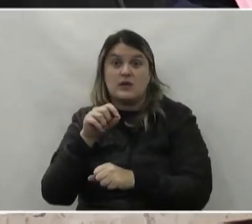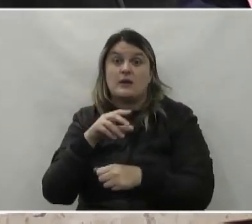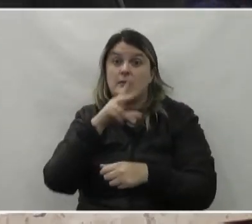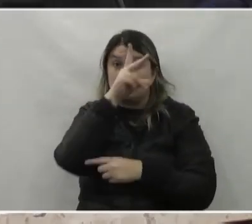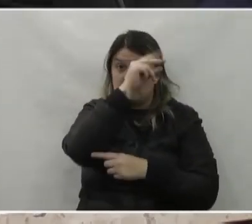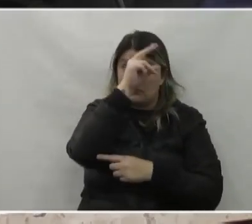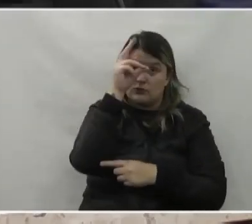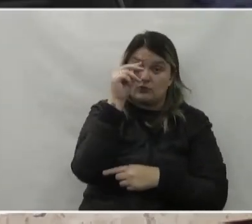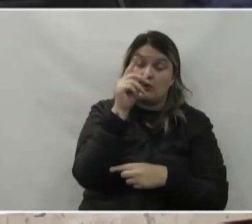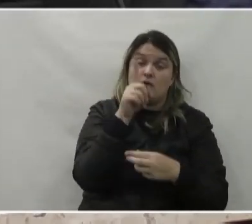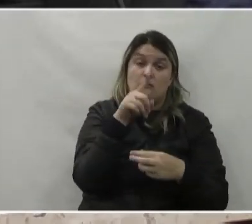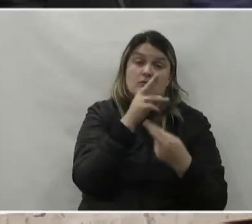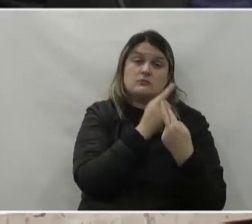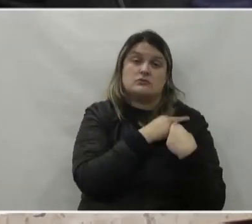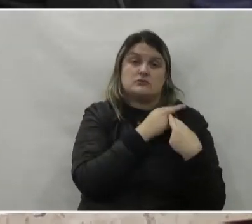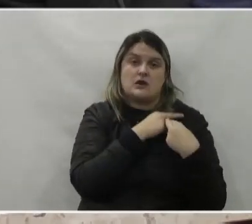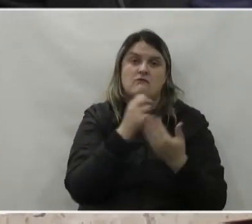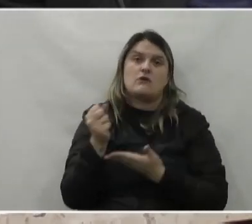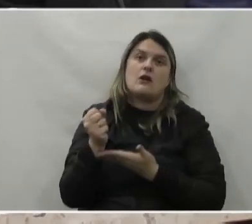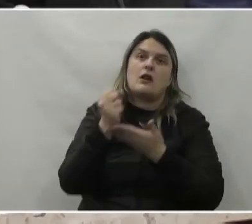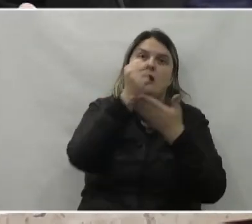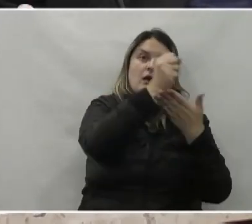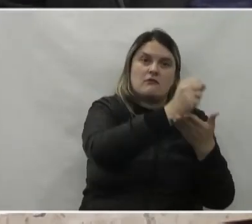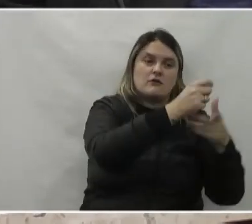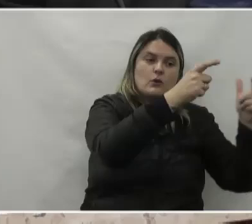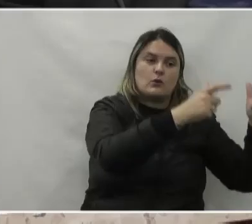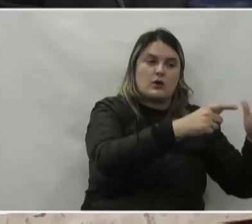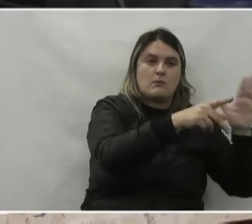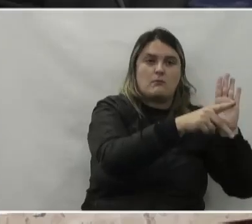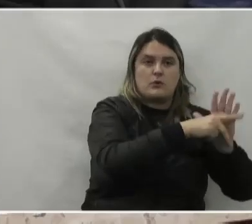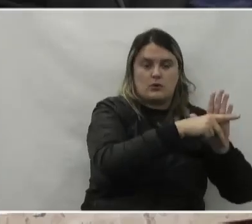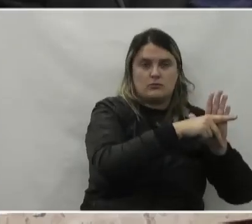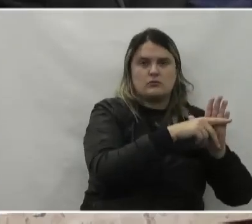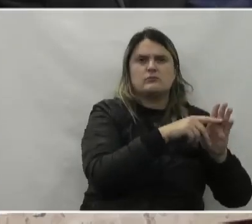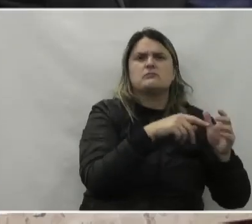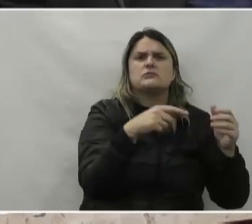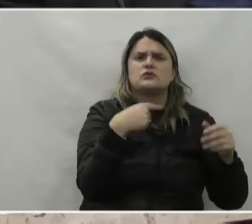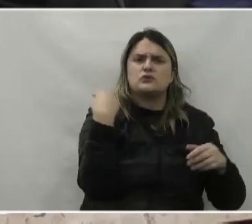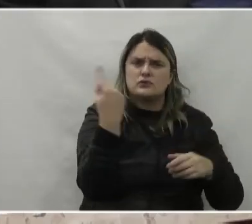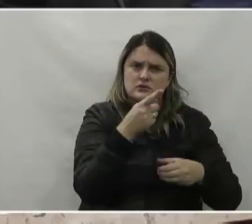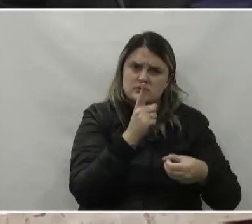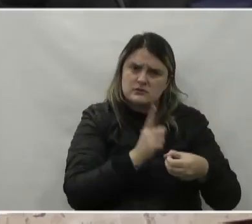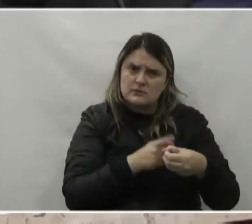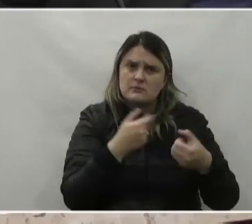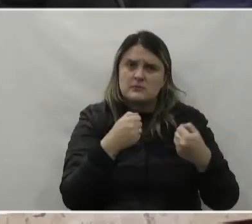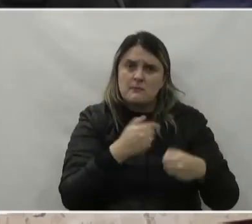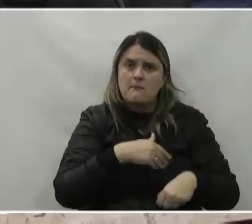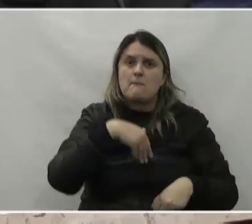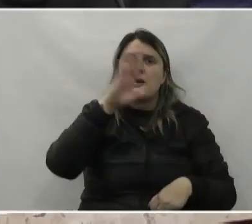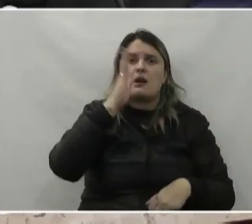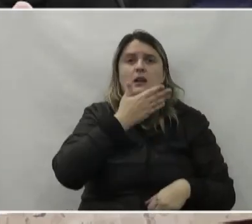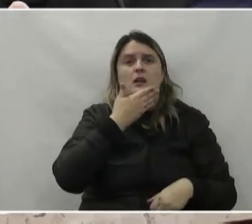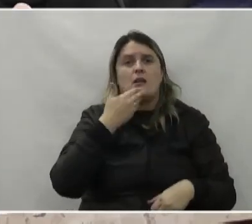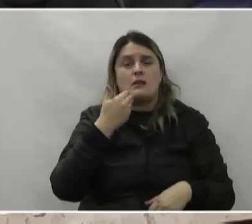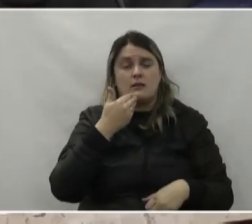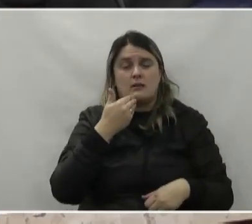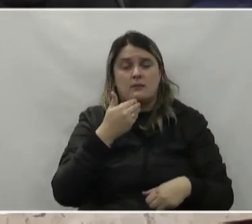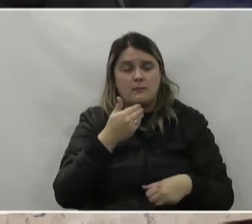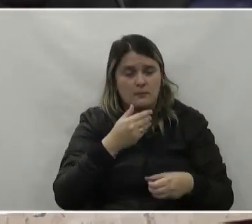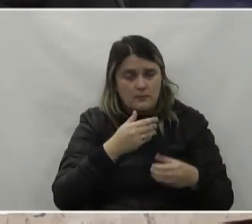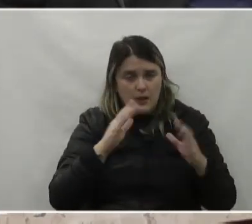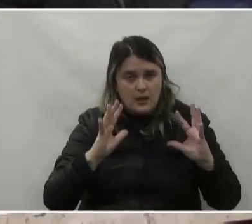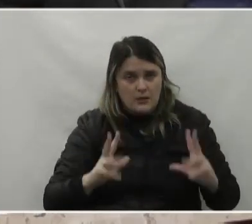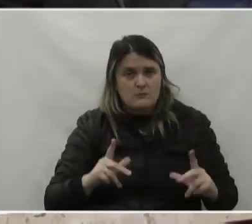precisa e vamos deixar a nossa cidade mais limpa, né? Para nós, para os